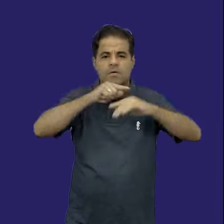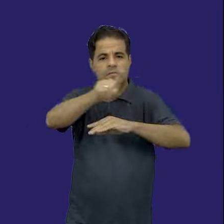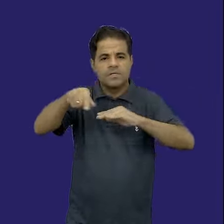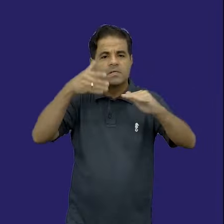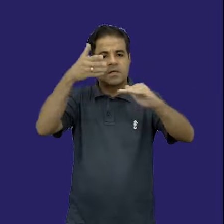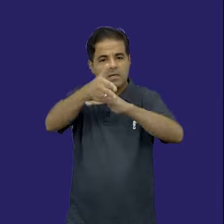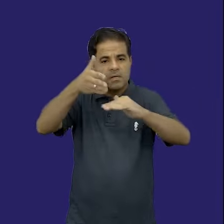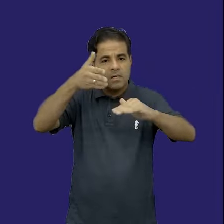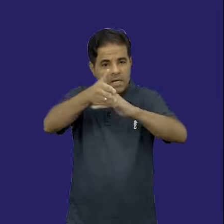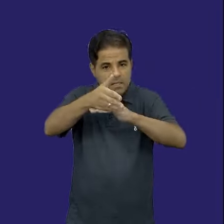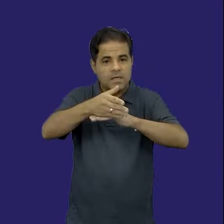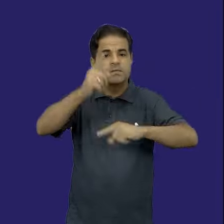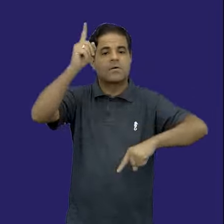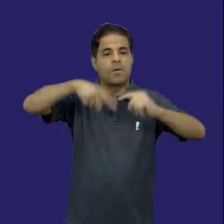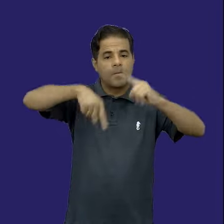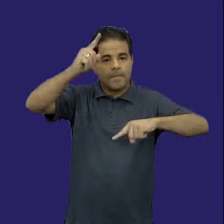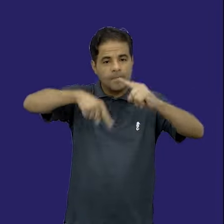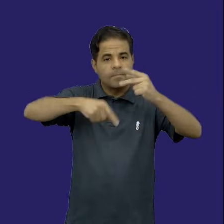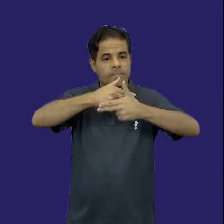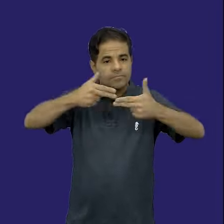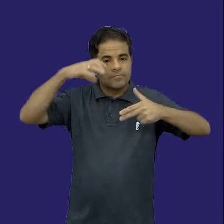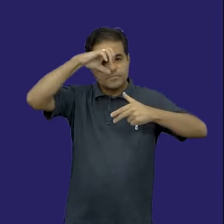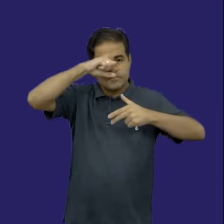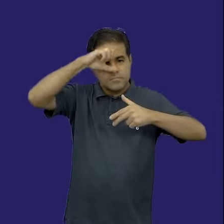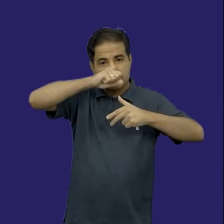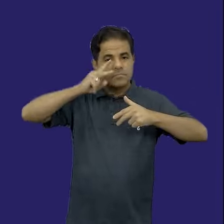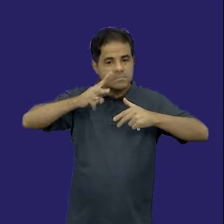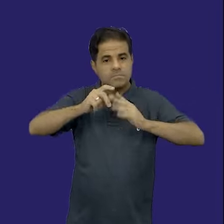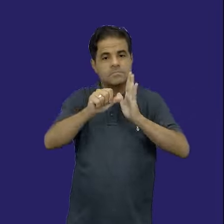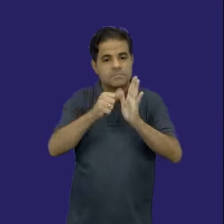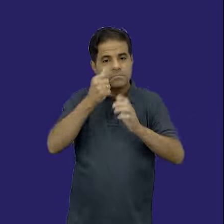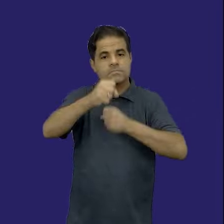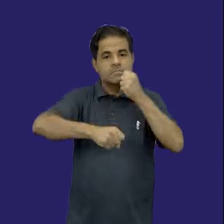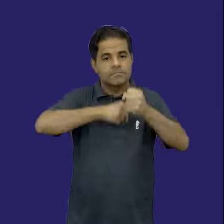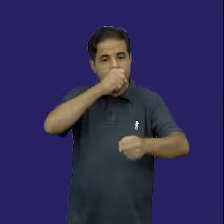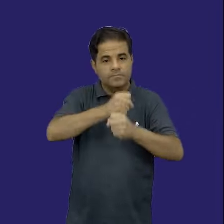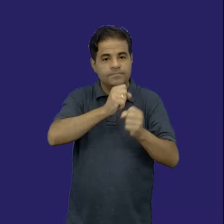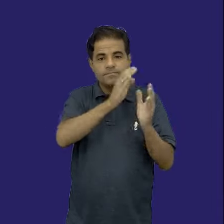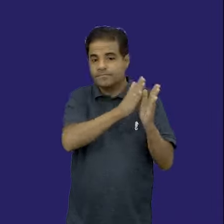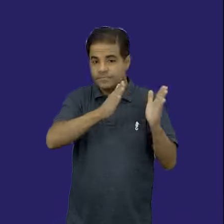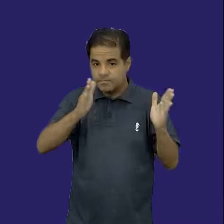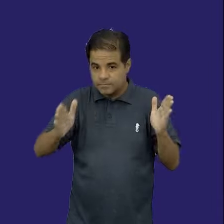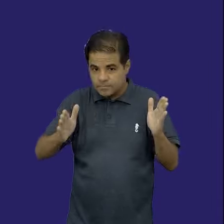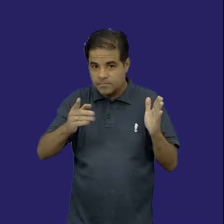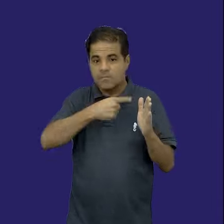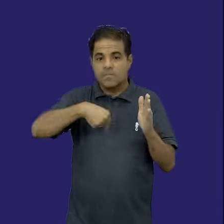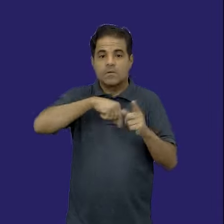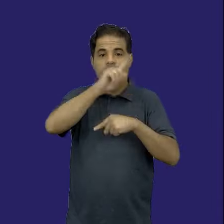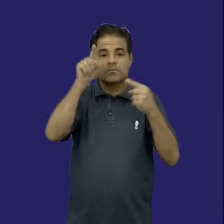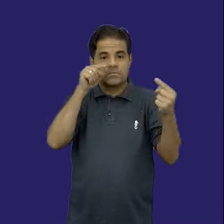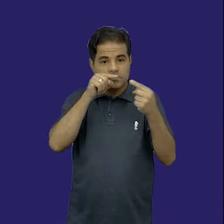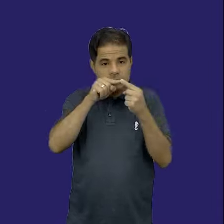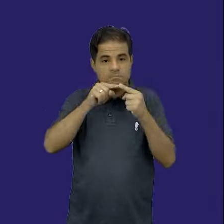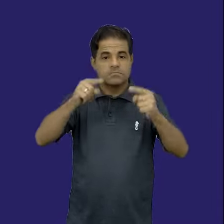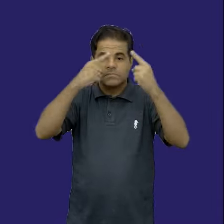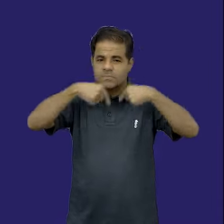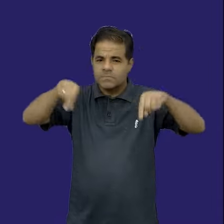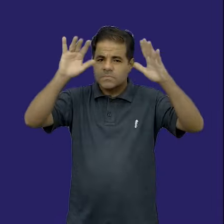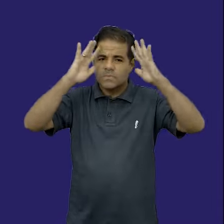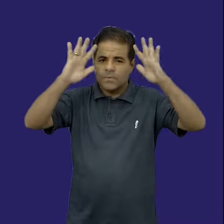acessem o material do Aprender Sempre do primeiro ano, a sequência didática 1, que será nosso objeto de